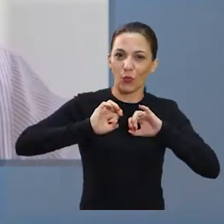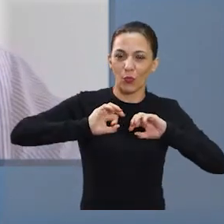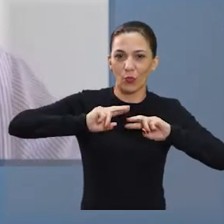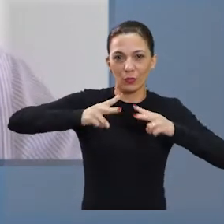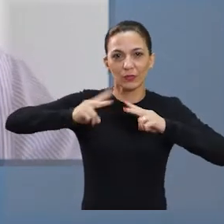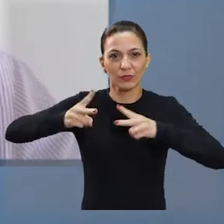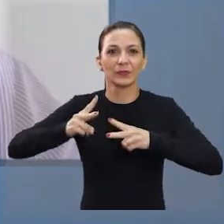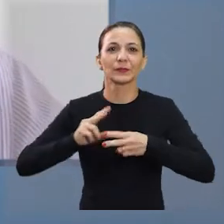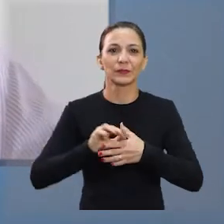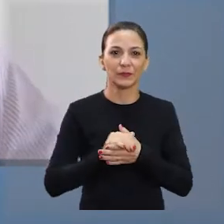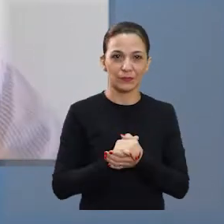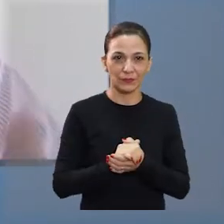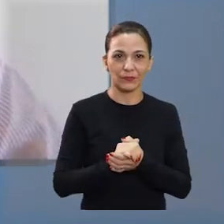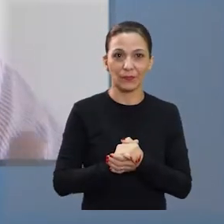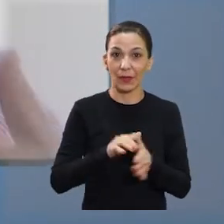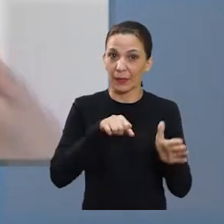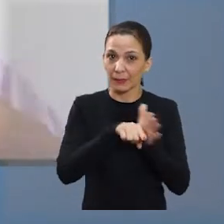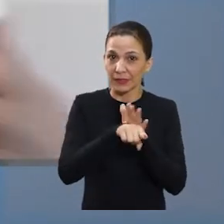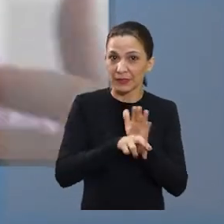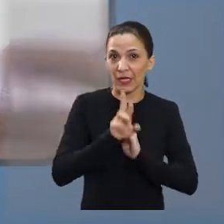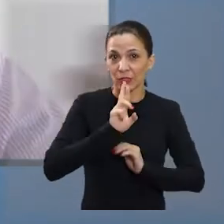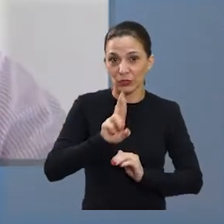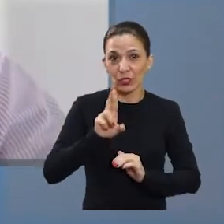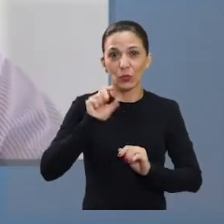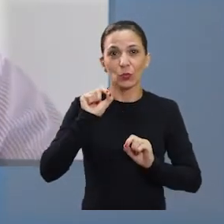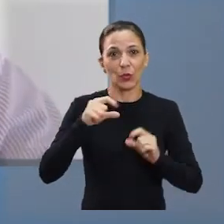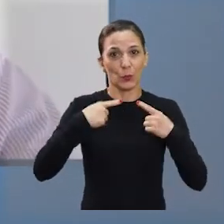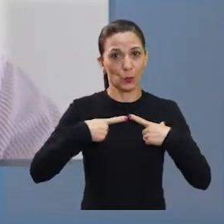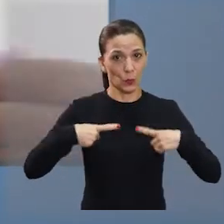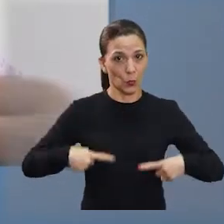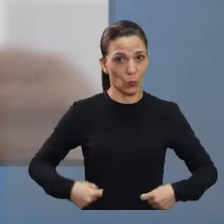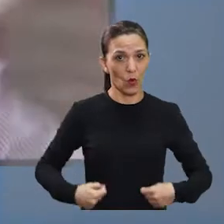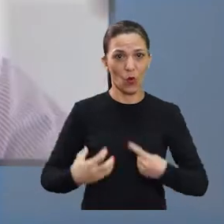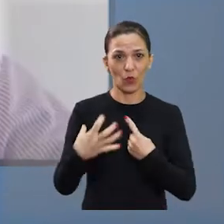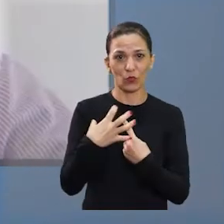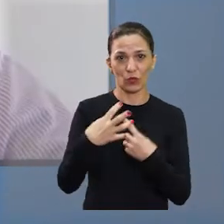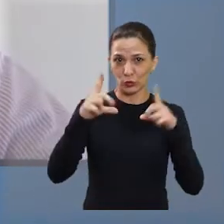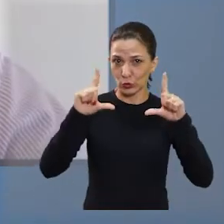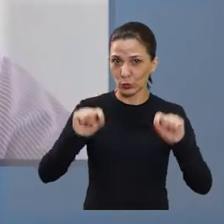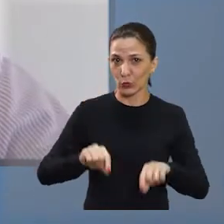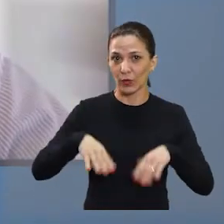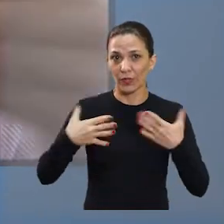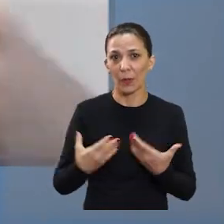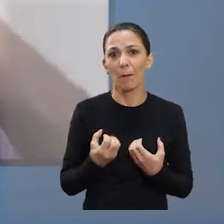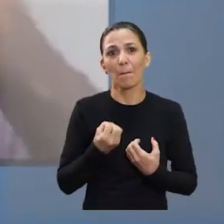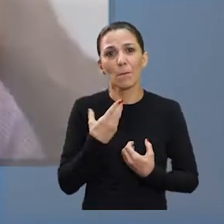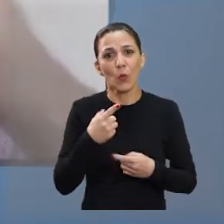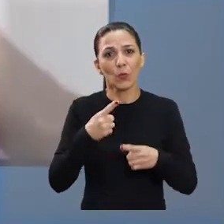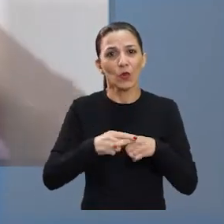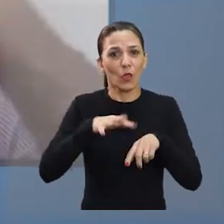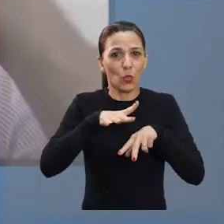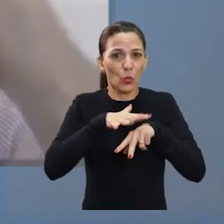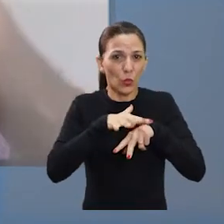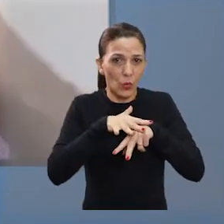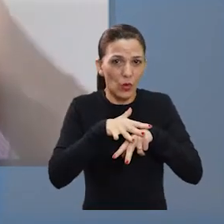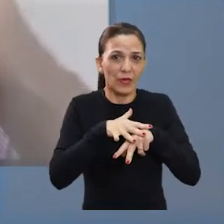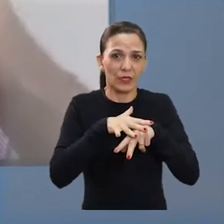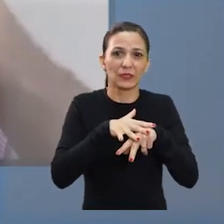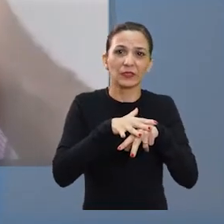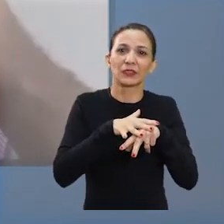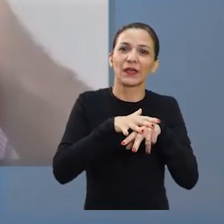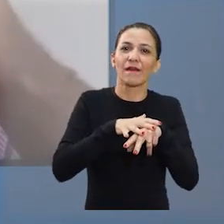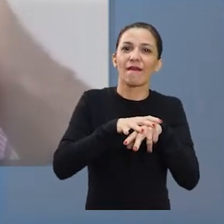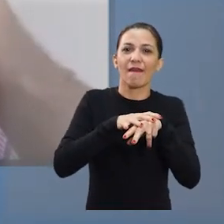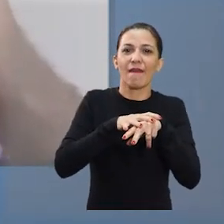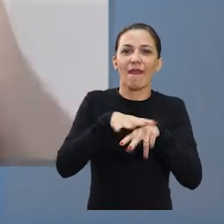pulmão é menor, o que é bom, porque ele leva a casos menos graves, né, de insuficiência respiratória. E talvez essa facilidade de replicação